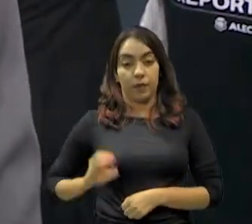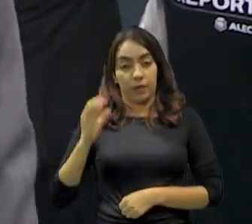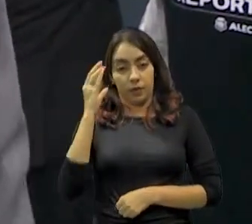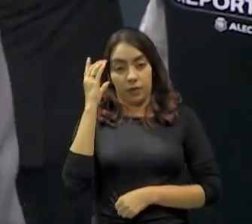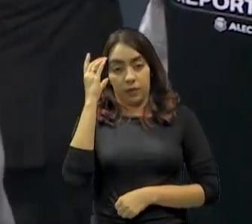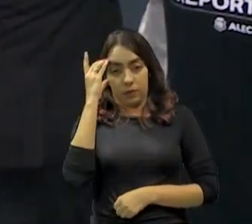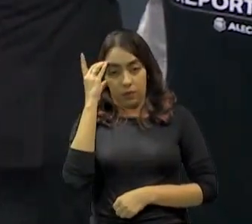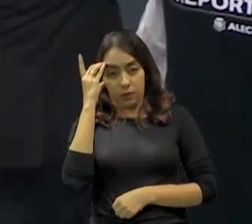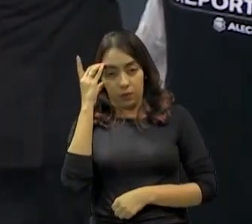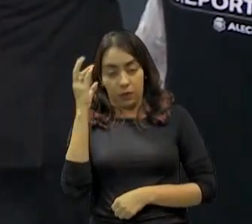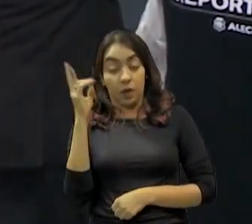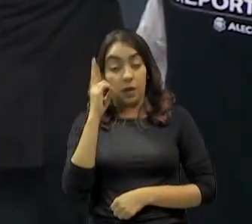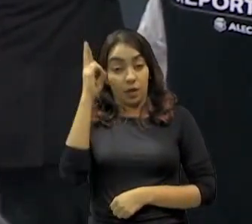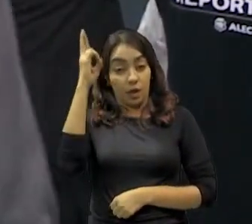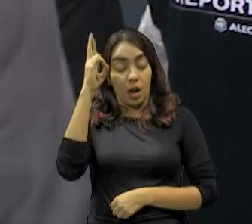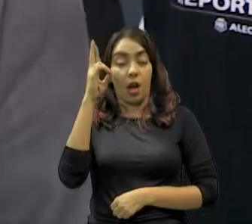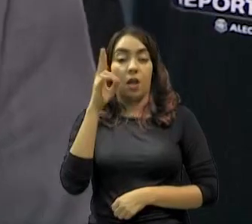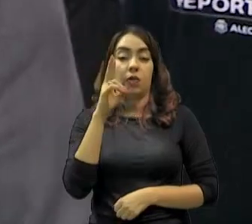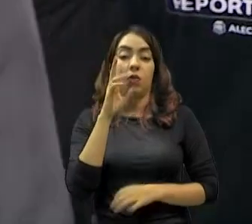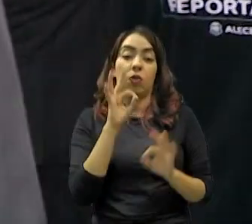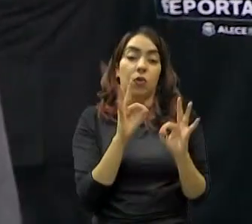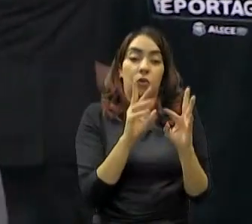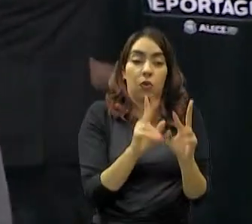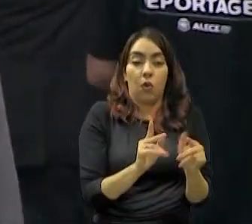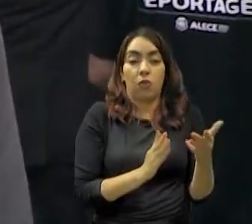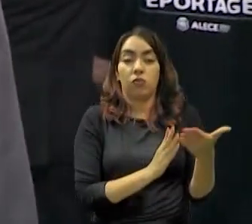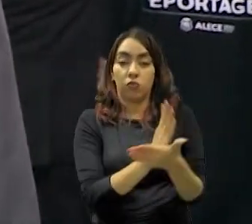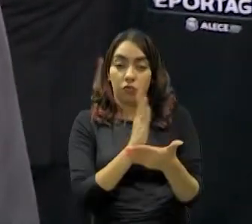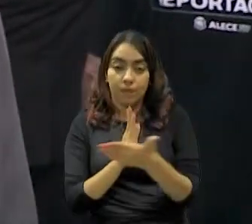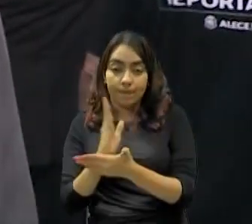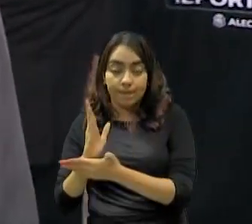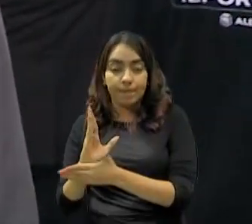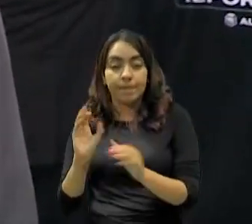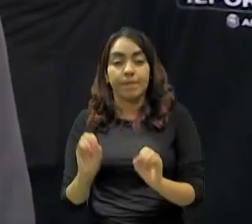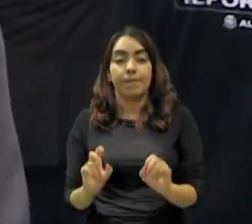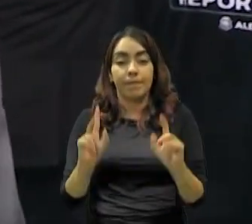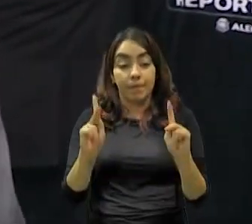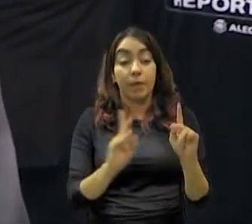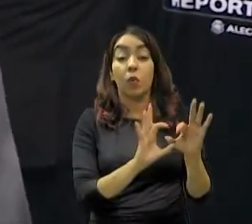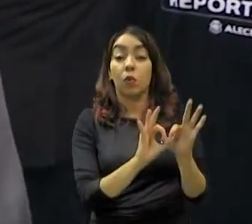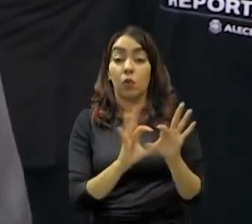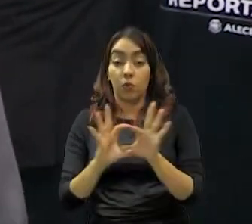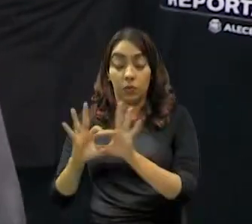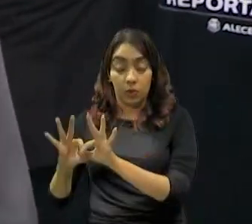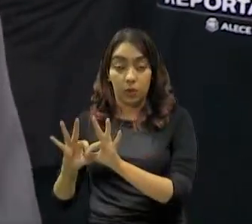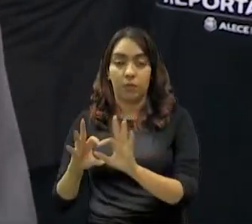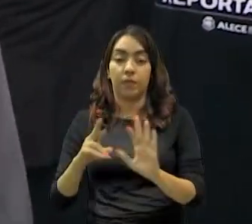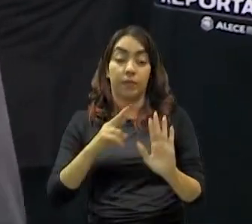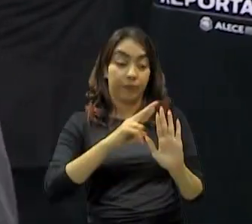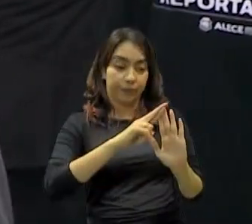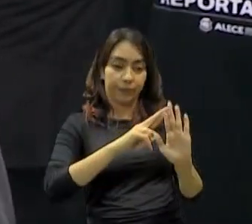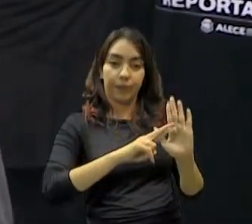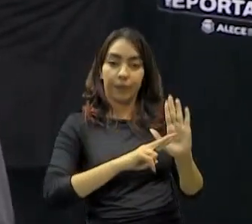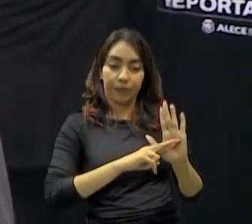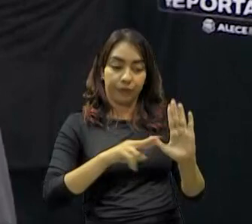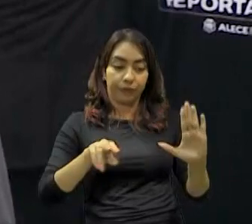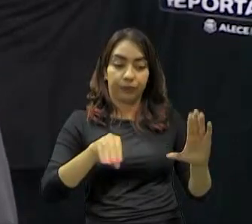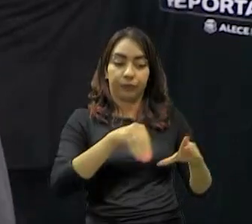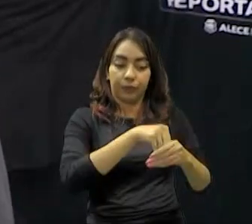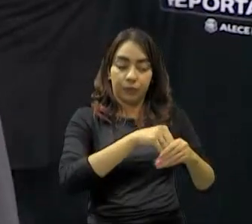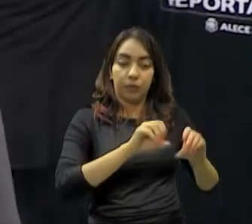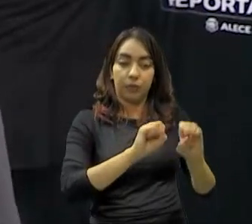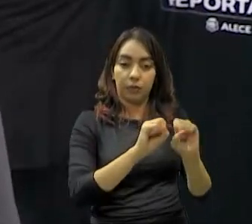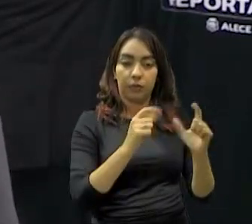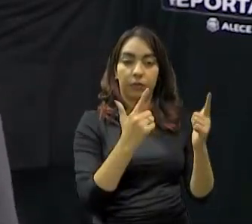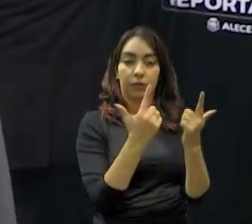diretora, aprovada em plenário, promulgada e com a atualização do regimento interno, né, praticamente a casa quebrou